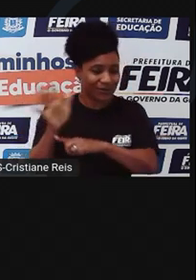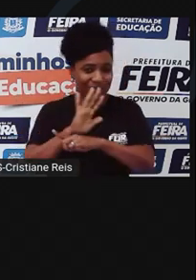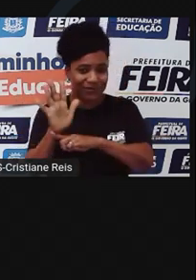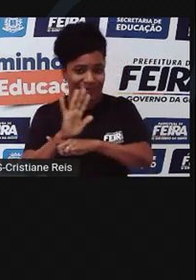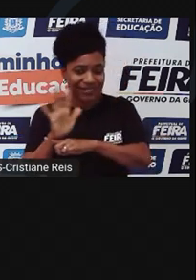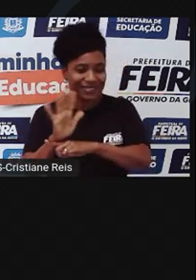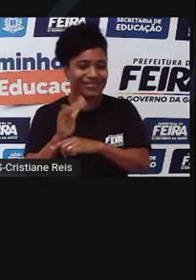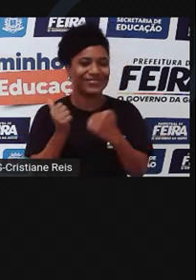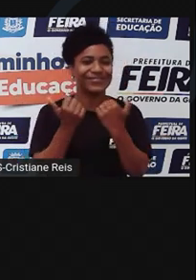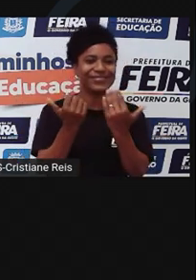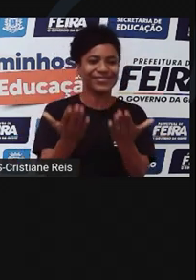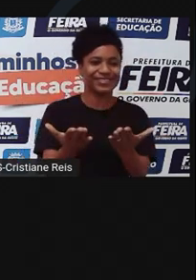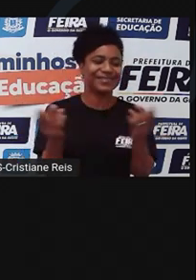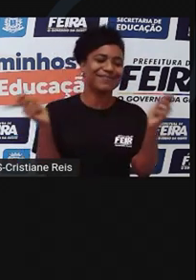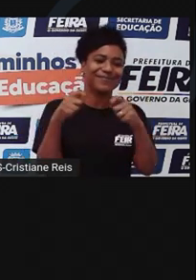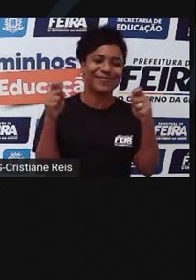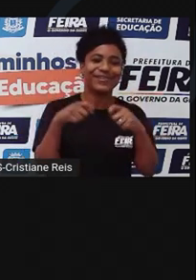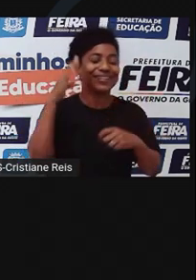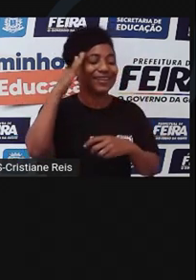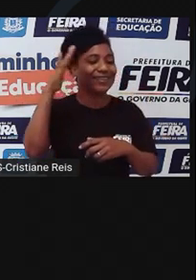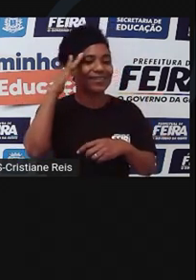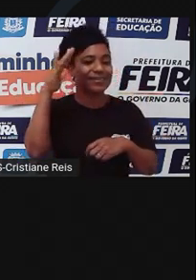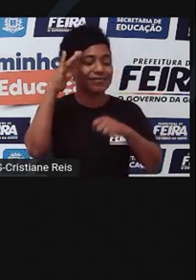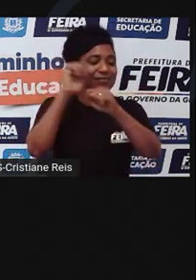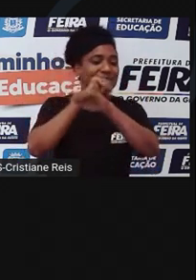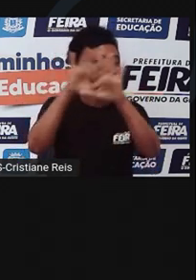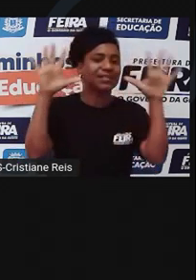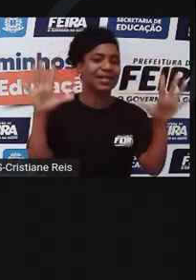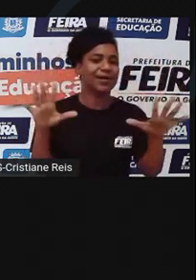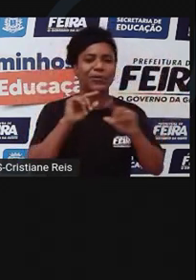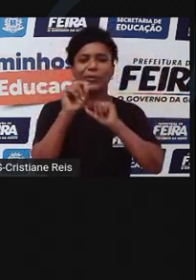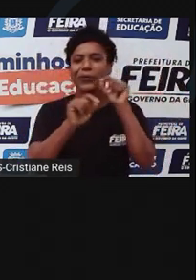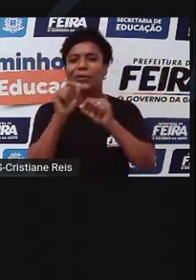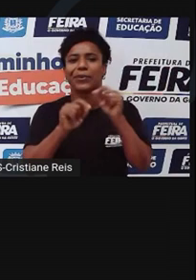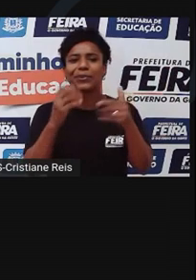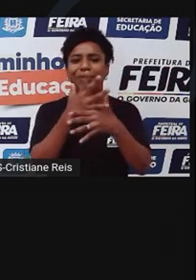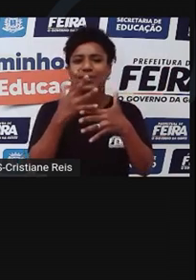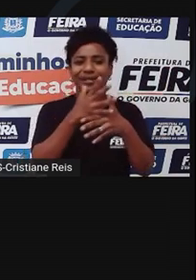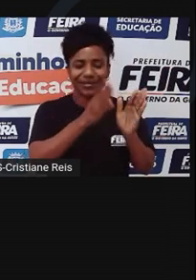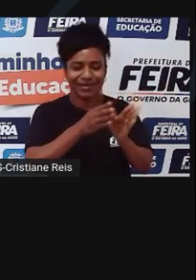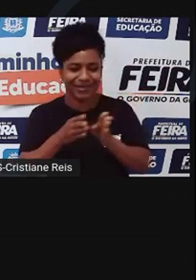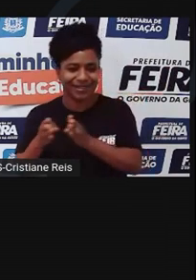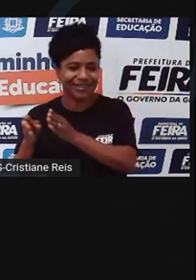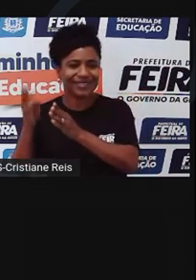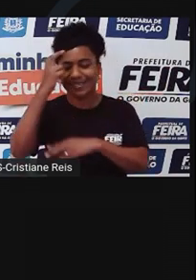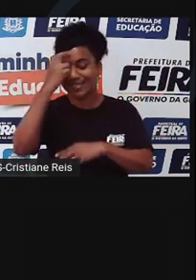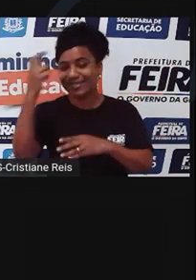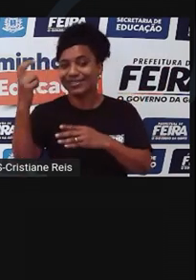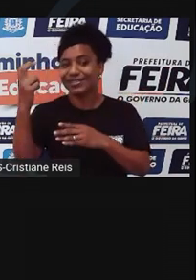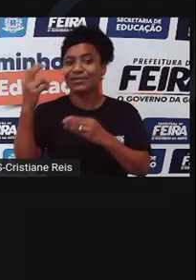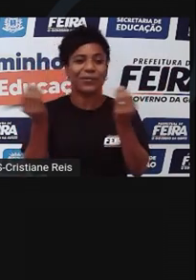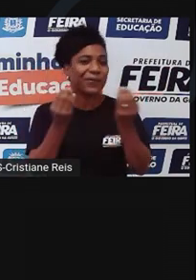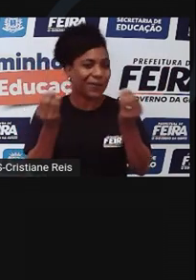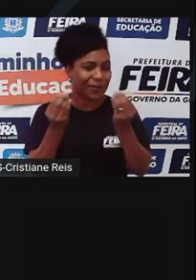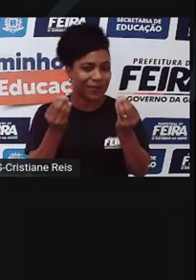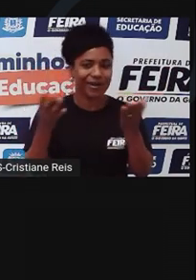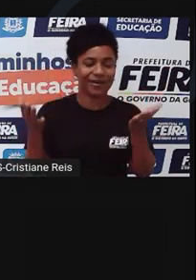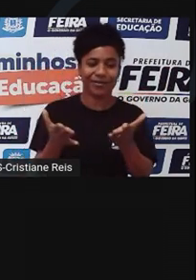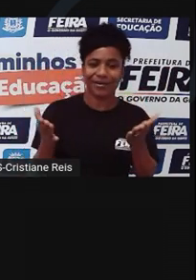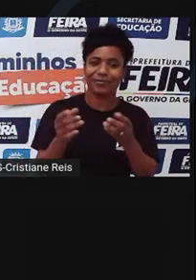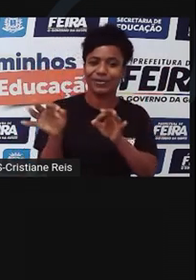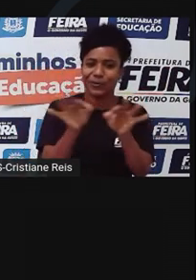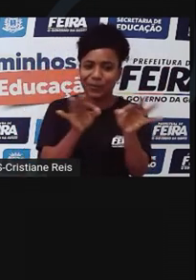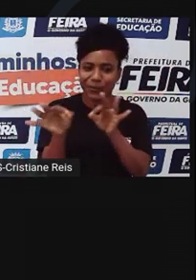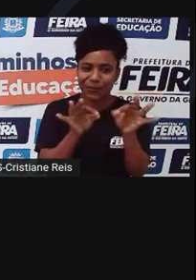produzido para ajudar você a entender um pouco melhor o que são as cidades inteligentes e para que você já possa começar a